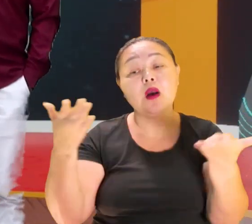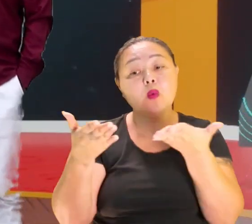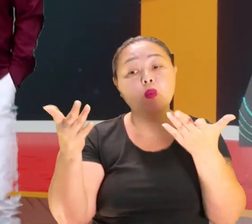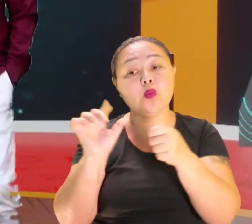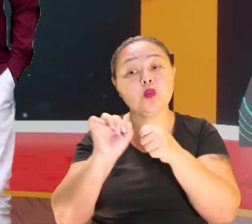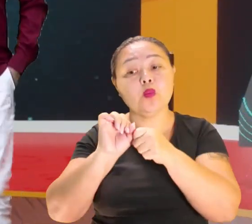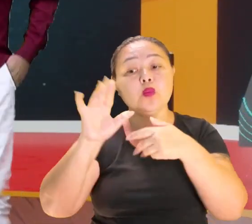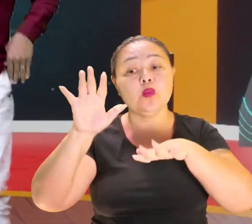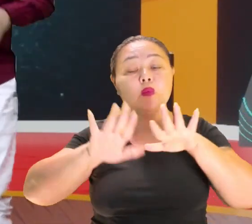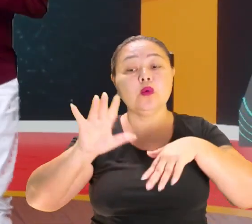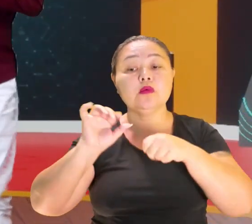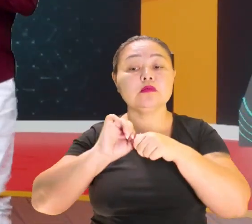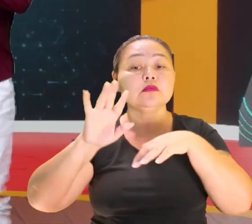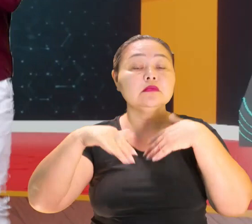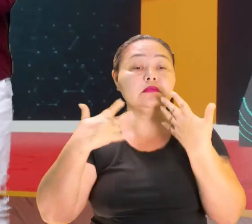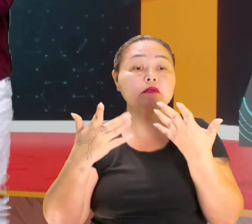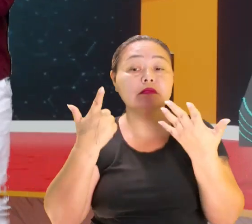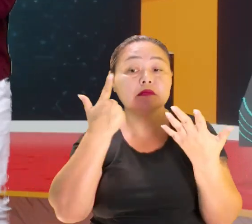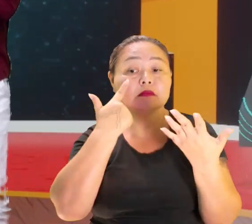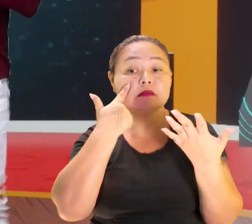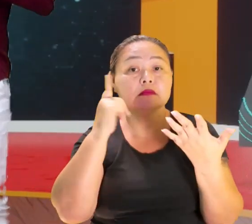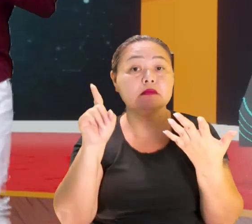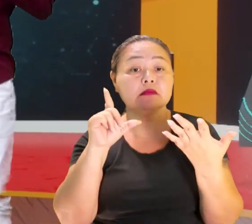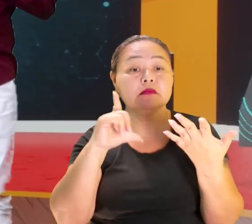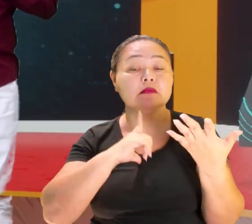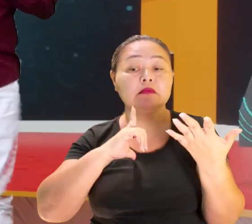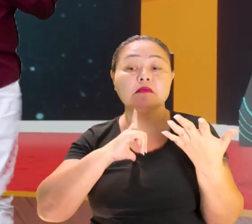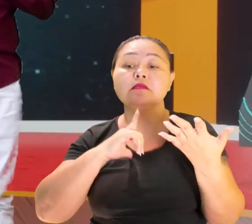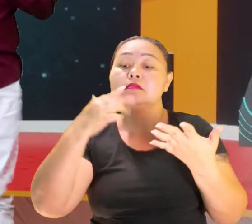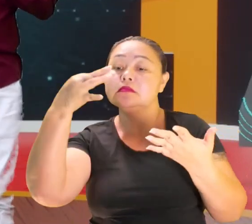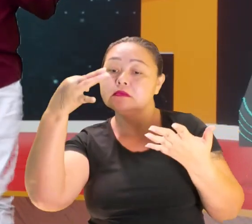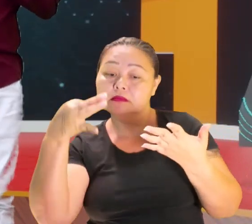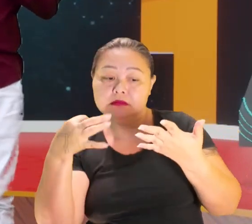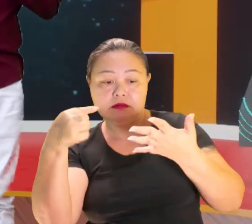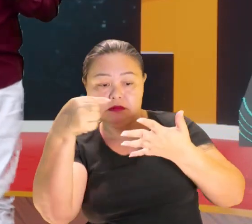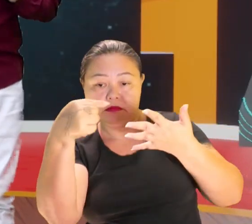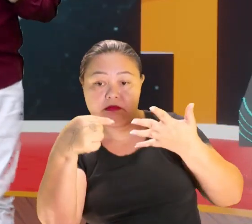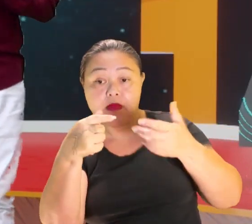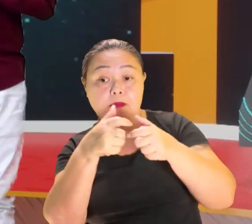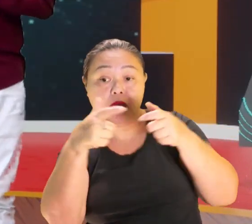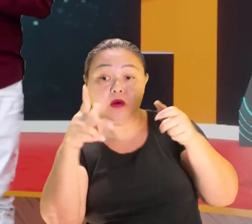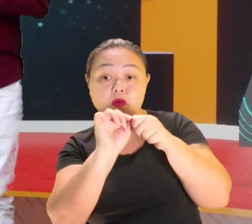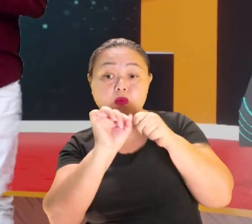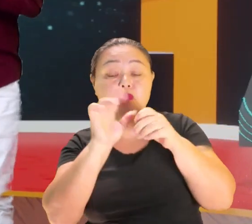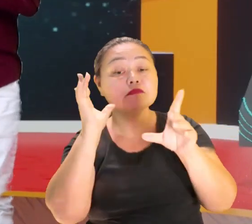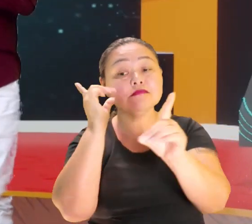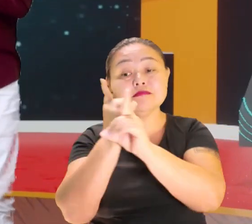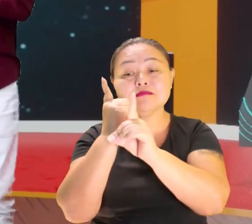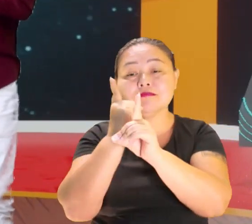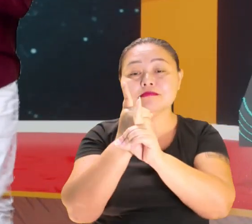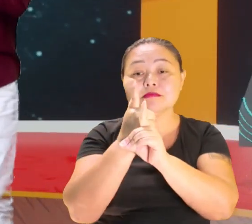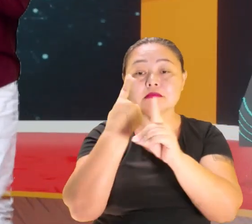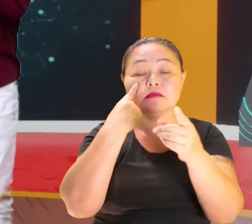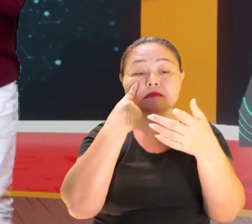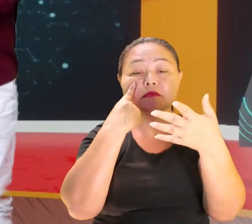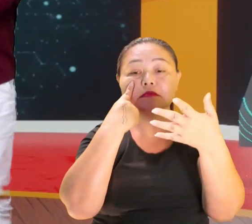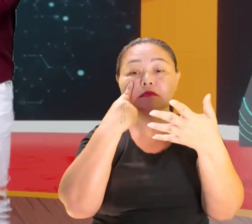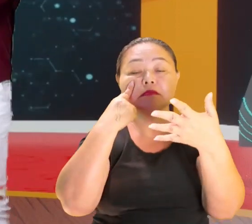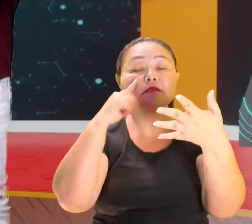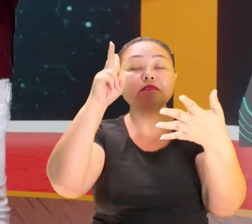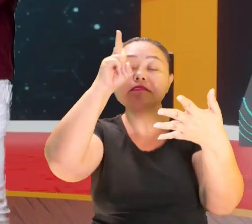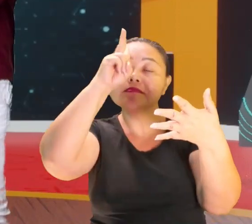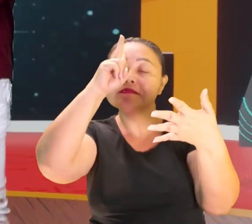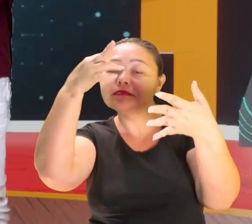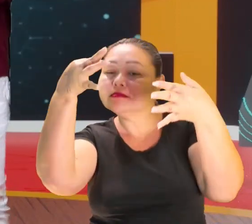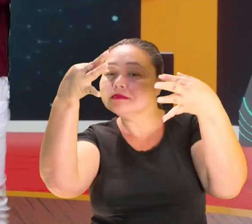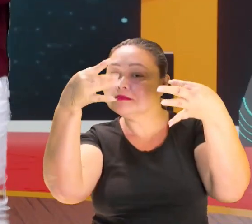agora tem que é muitas coisas certas. Mas você viu que dessas coisas certas, a maioria nós achamos só de lembrar